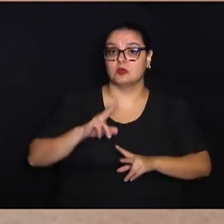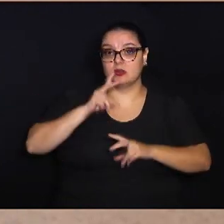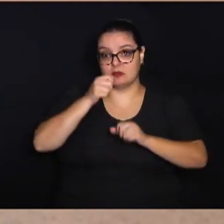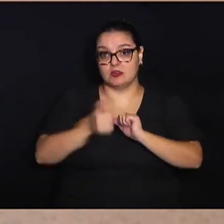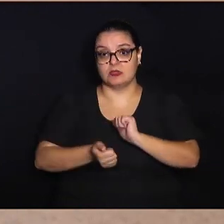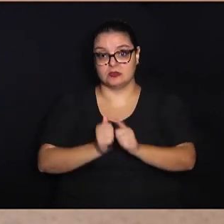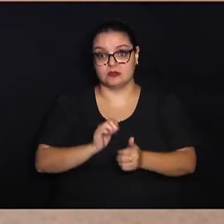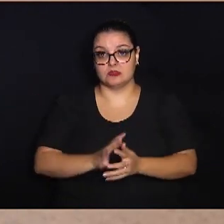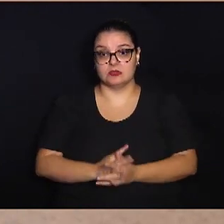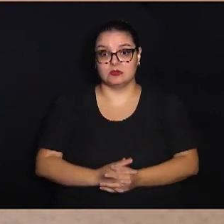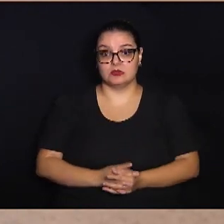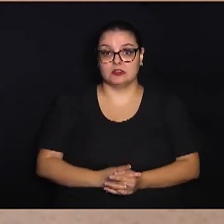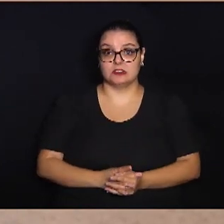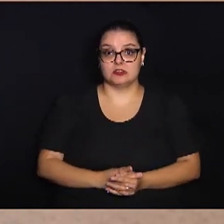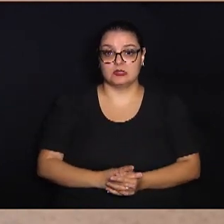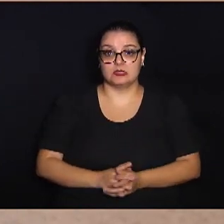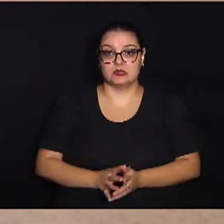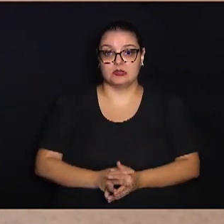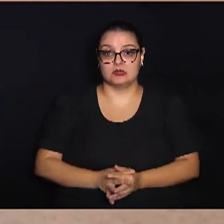esporte.